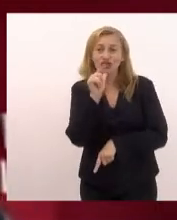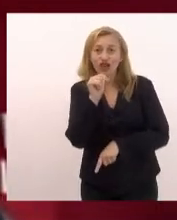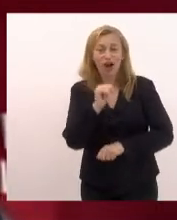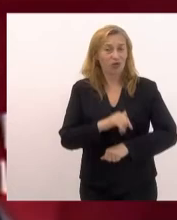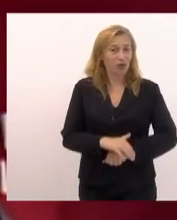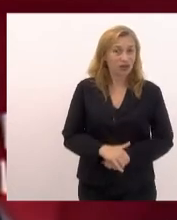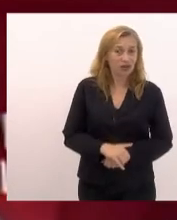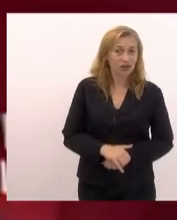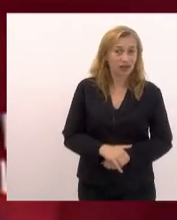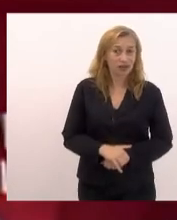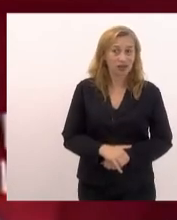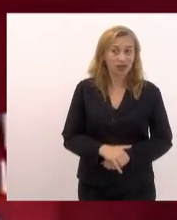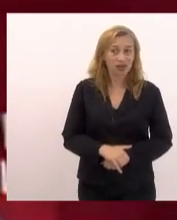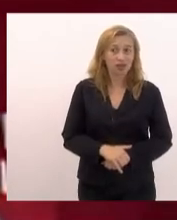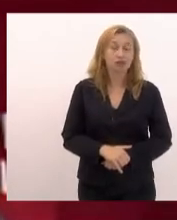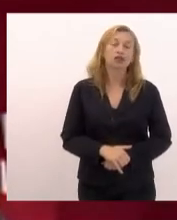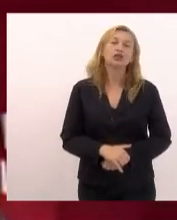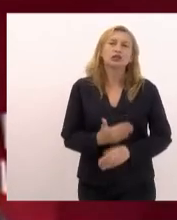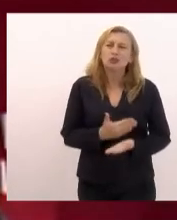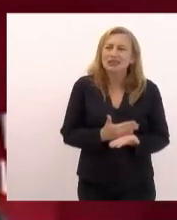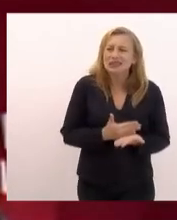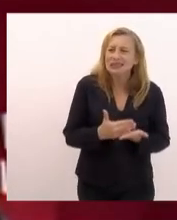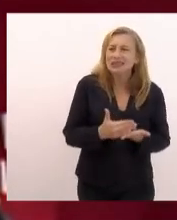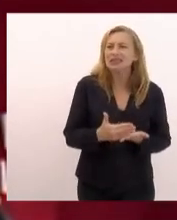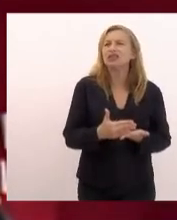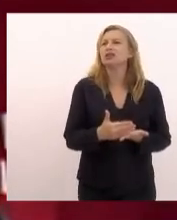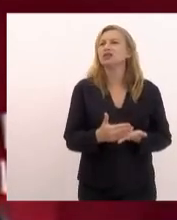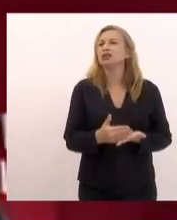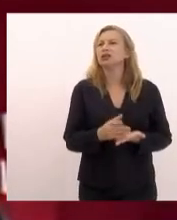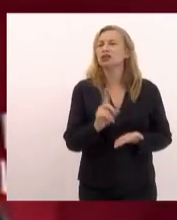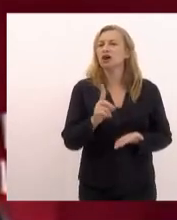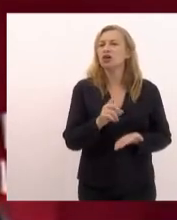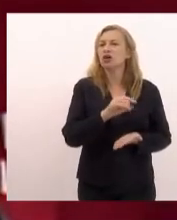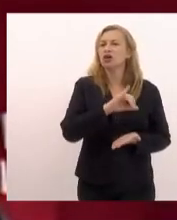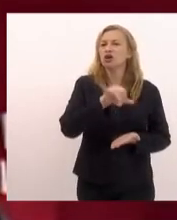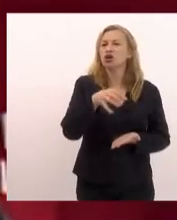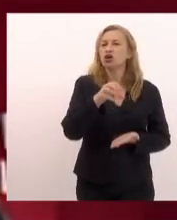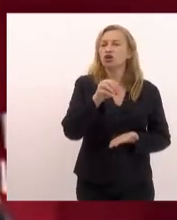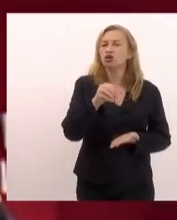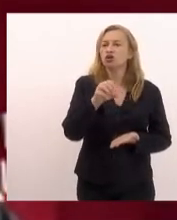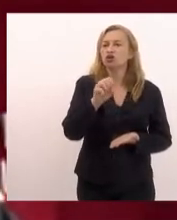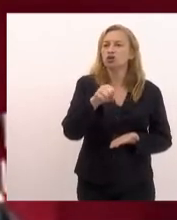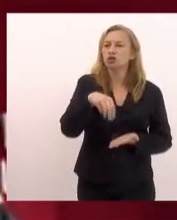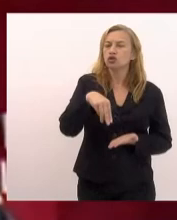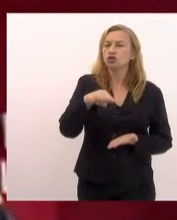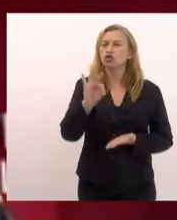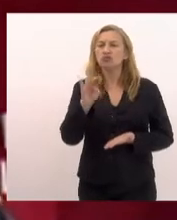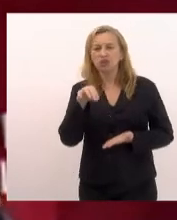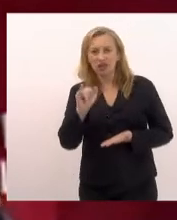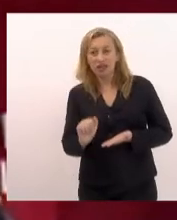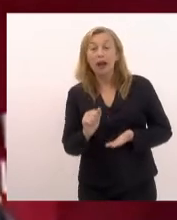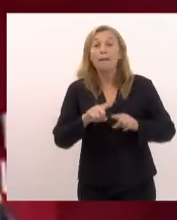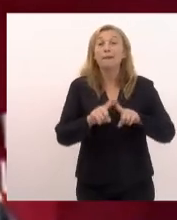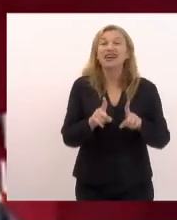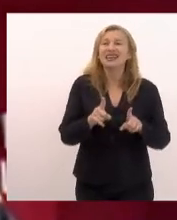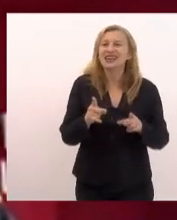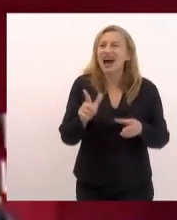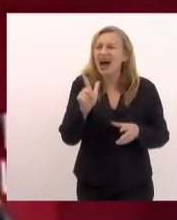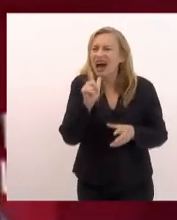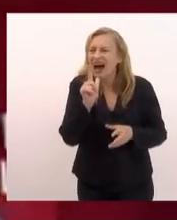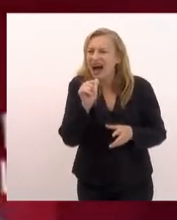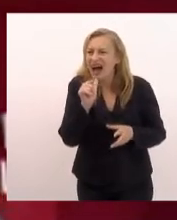prestado, né? Vivenciamos ainda no início, não a geosmina, mas água turva, água